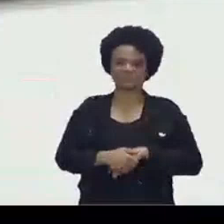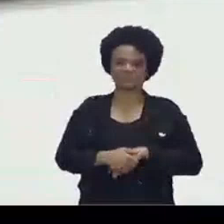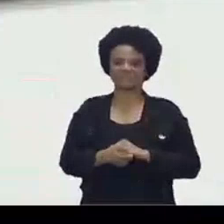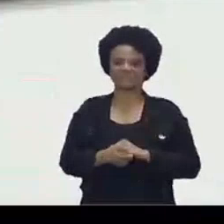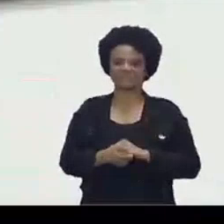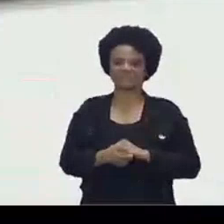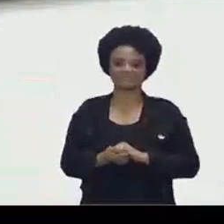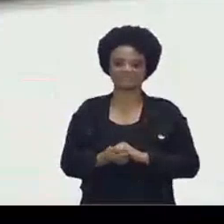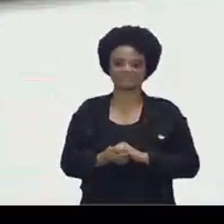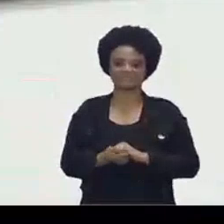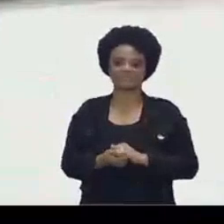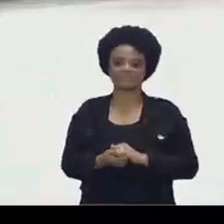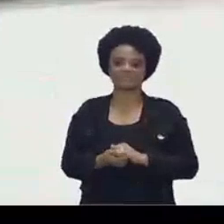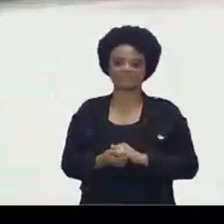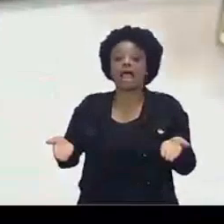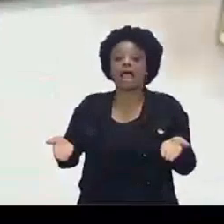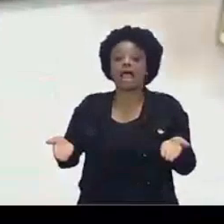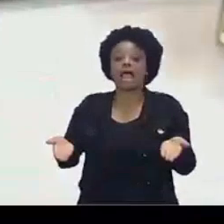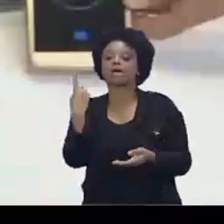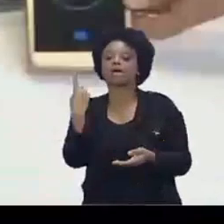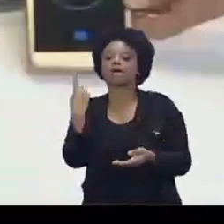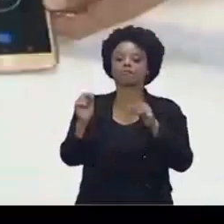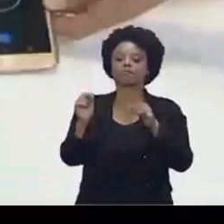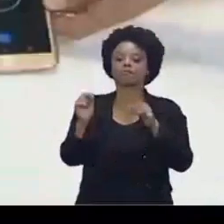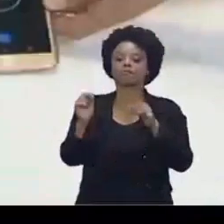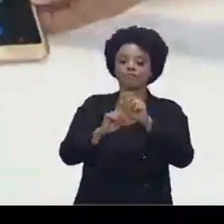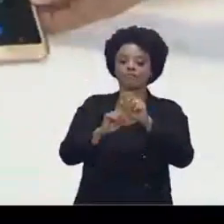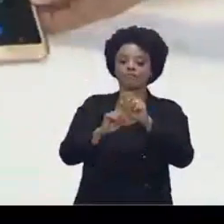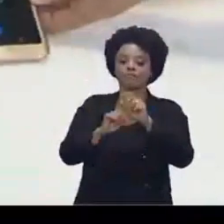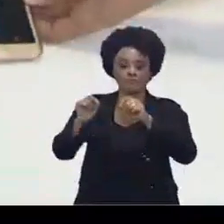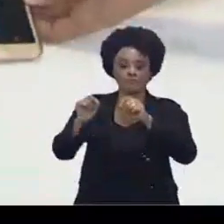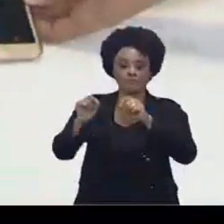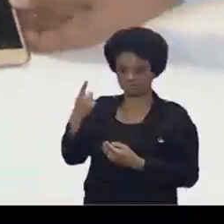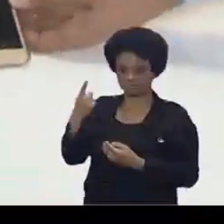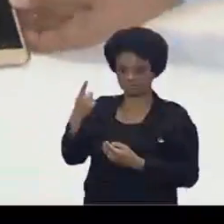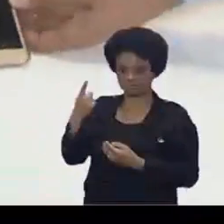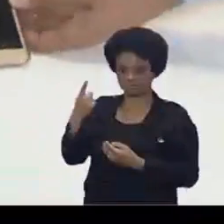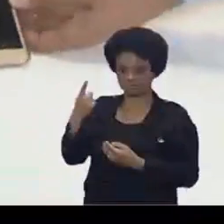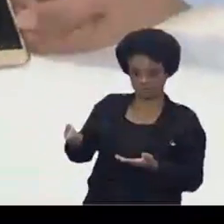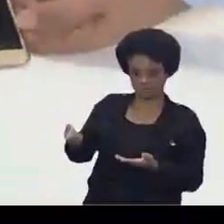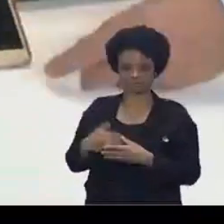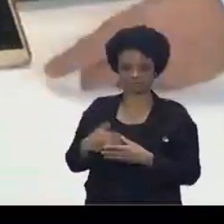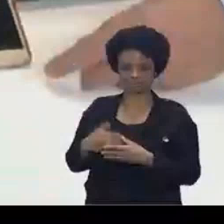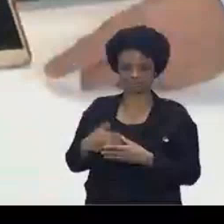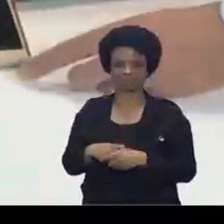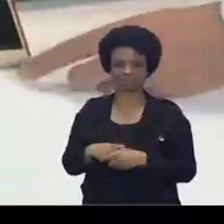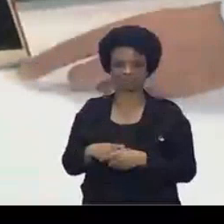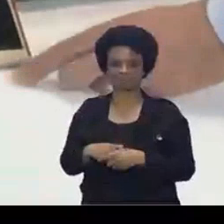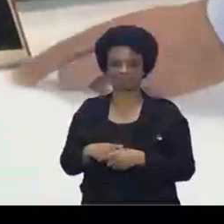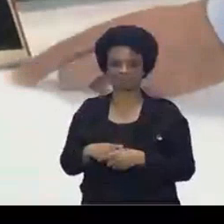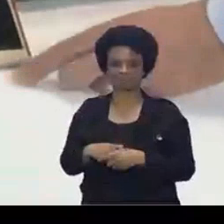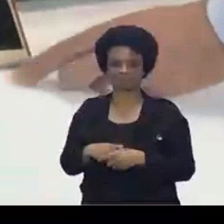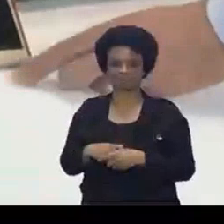Então, o que a gente vai fazer? Aqui, vai pegar aqui, pegou.